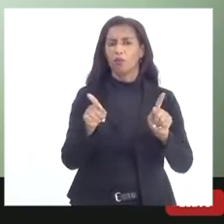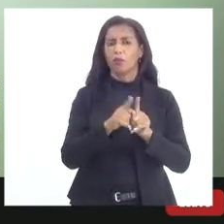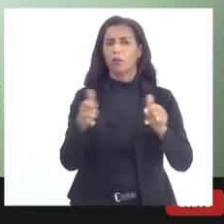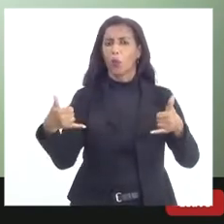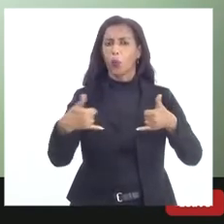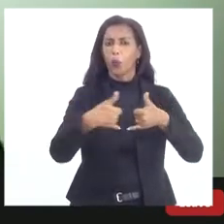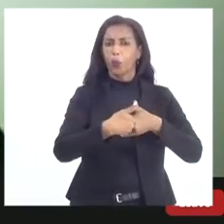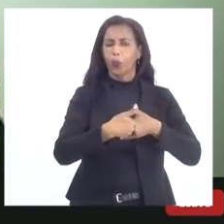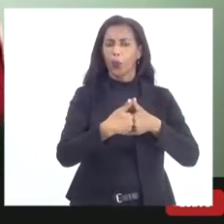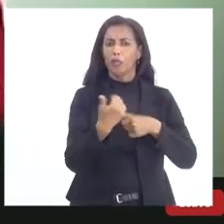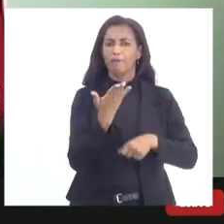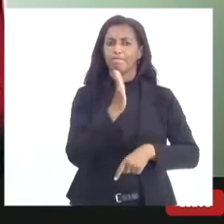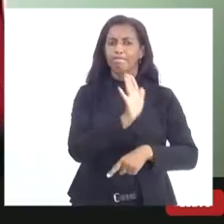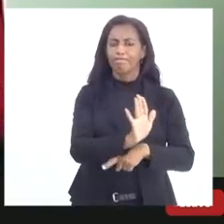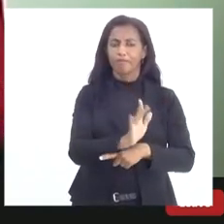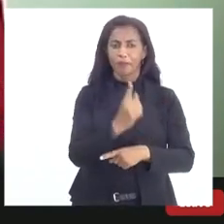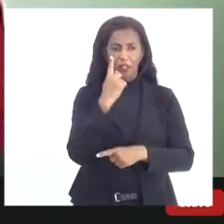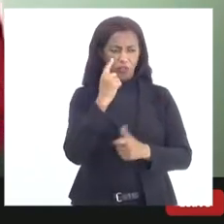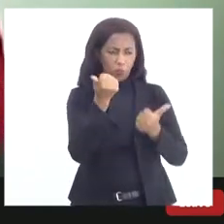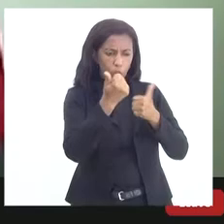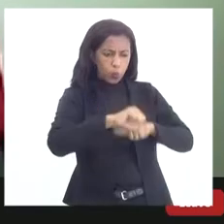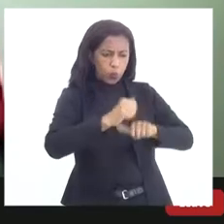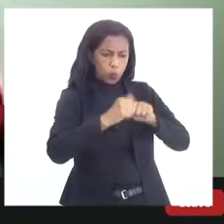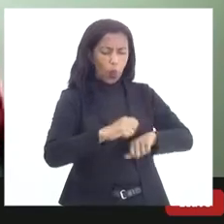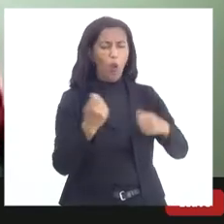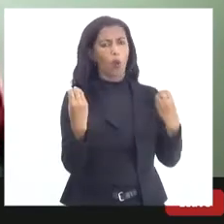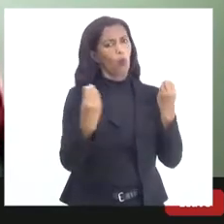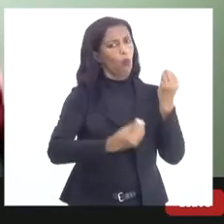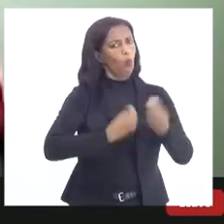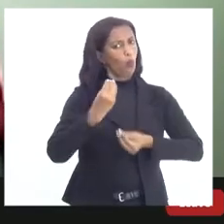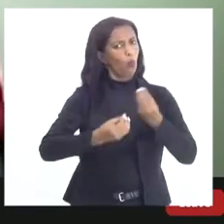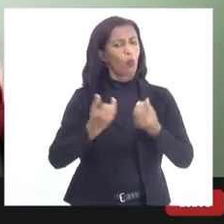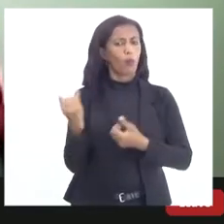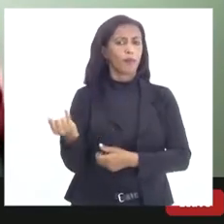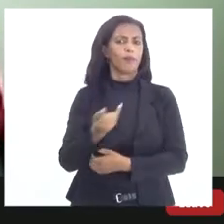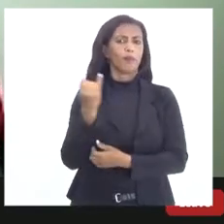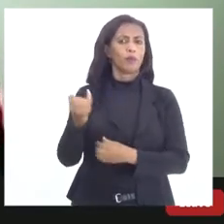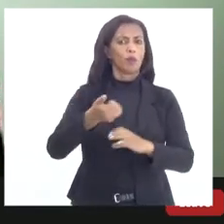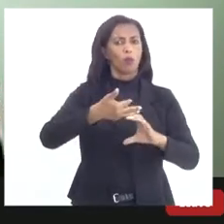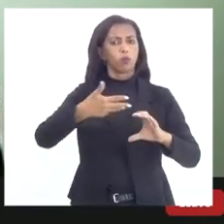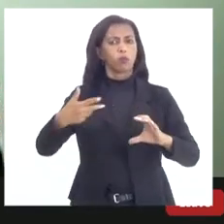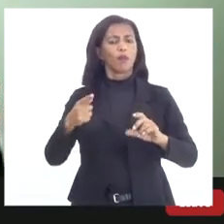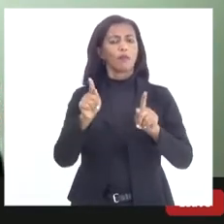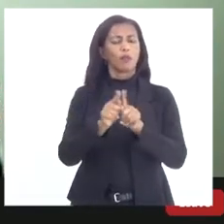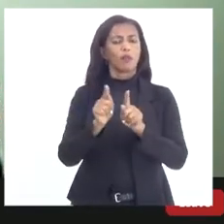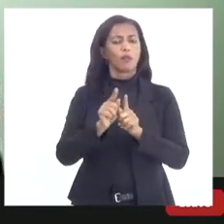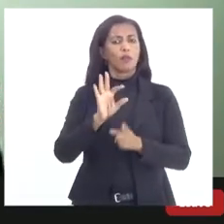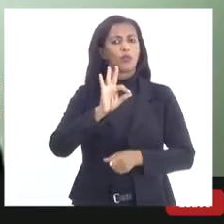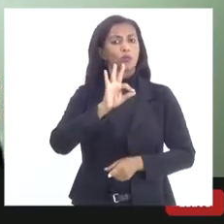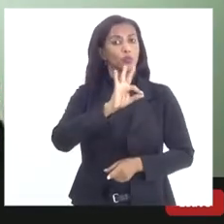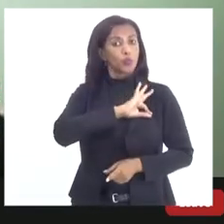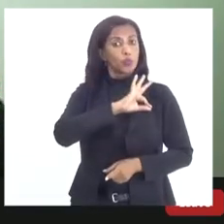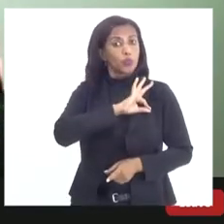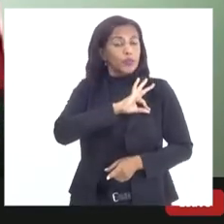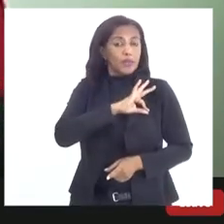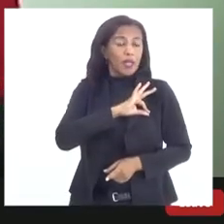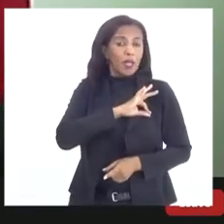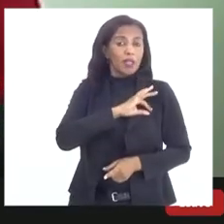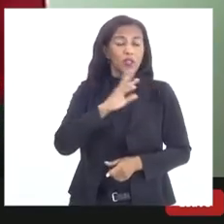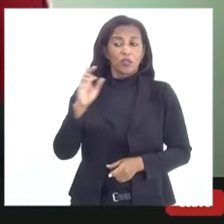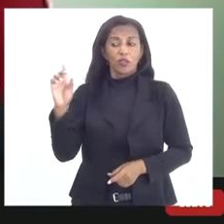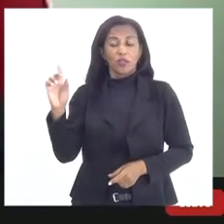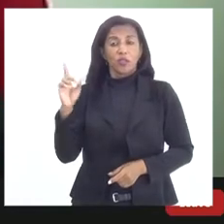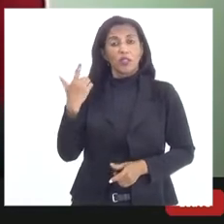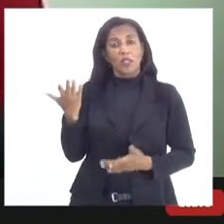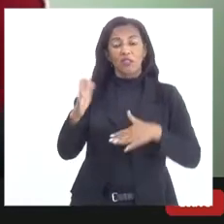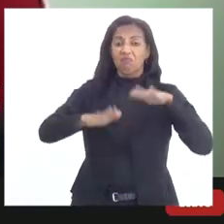Então, a gente verifica o quanto isso é importante na qualificação dos policiais militares, que acaba sendo, né,